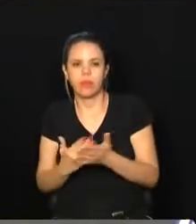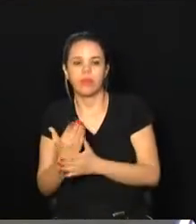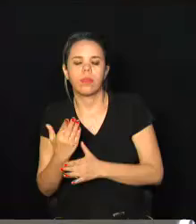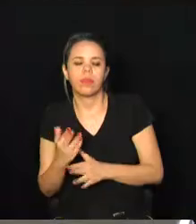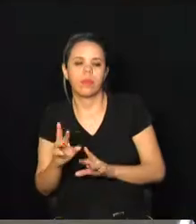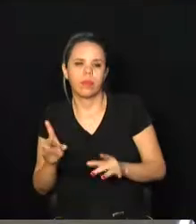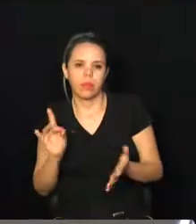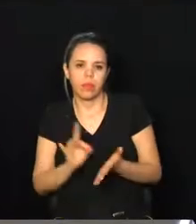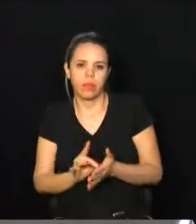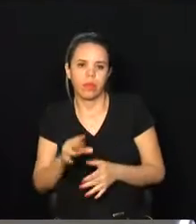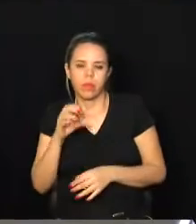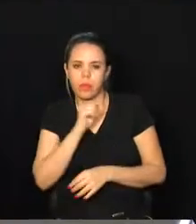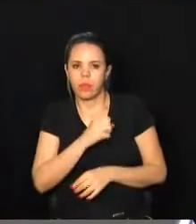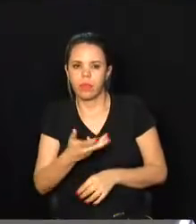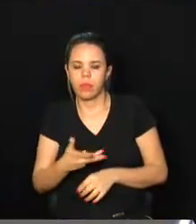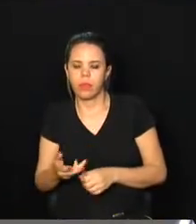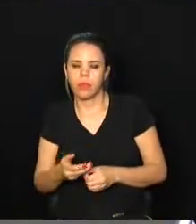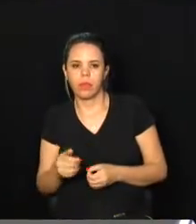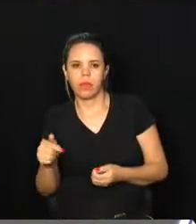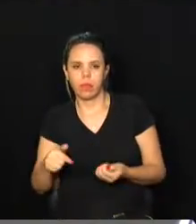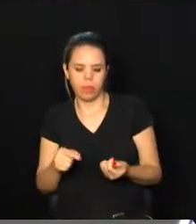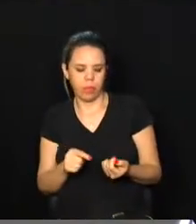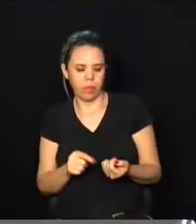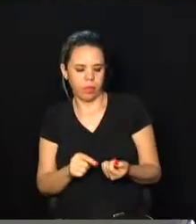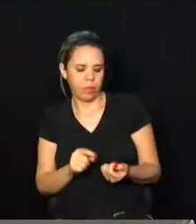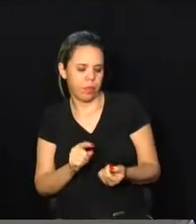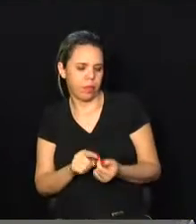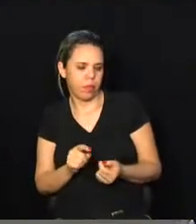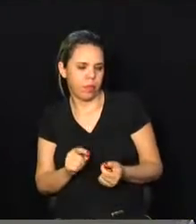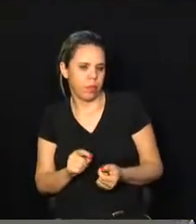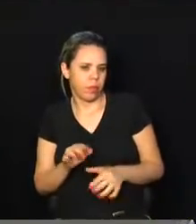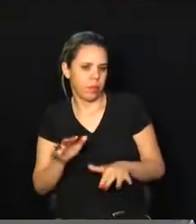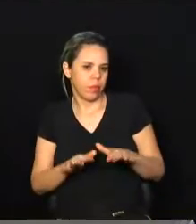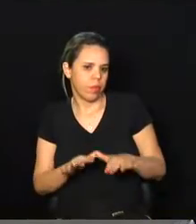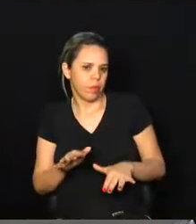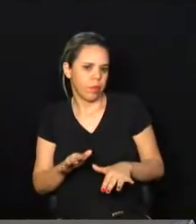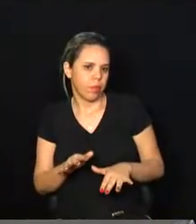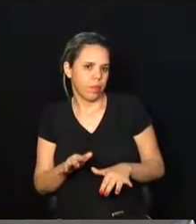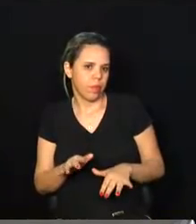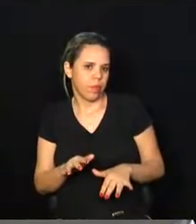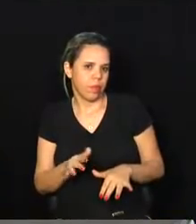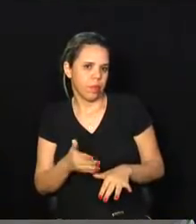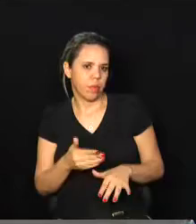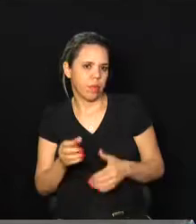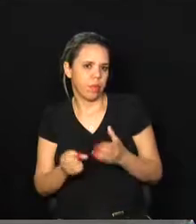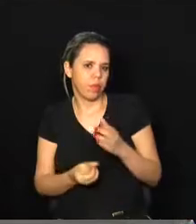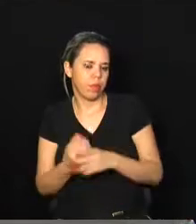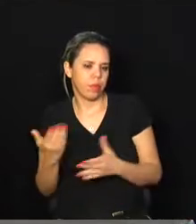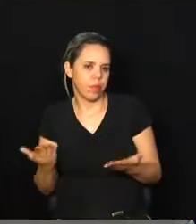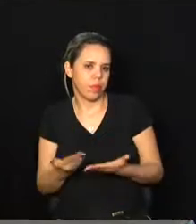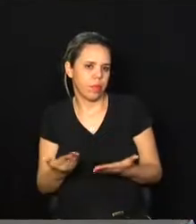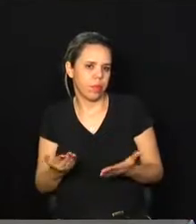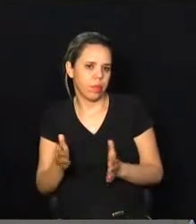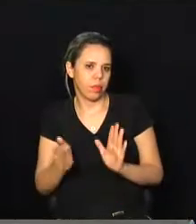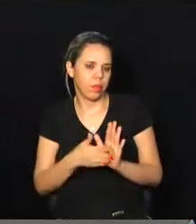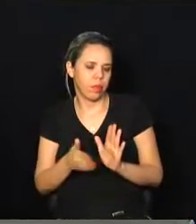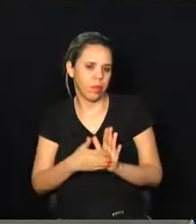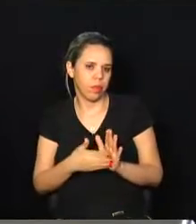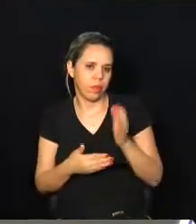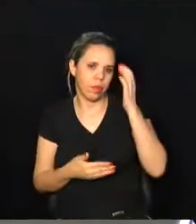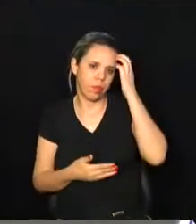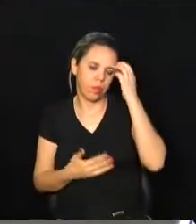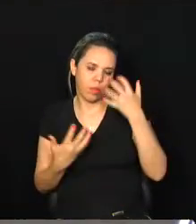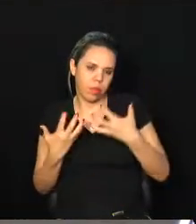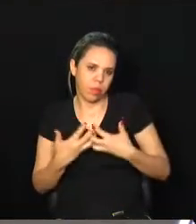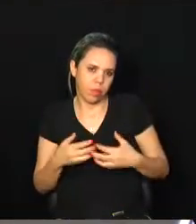de fato de forma muito mais agilizada nesse sentido. Então, talvez seja um meio termo do que está acontecendo hoje, do que a gente está propondo, e vão